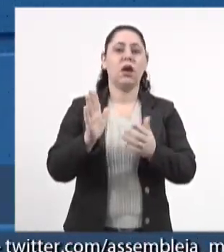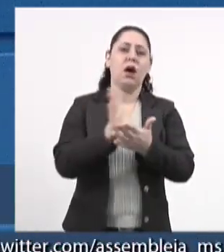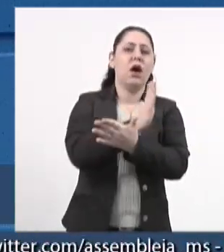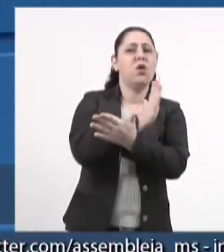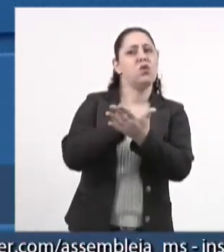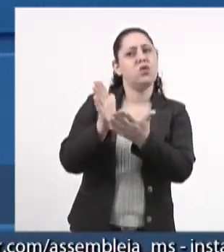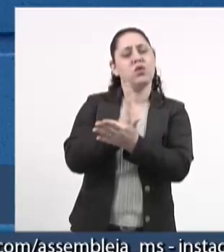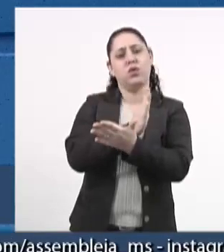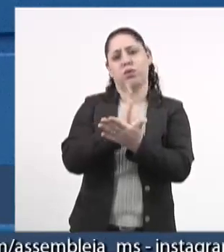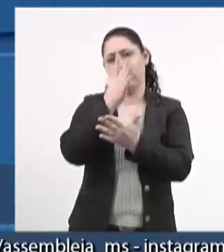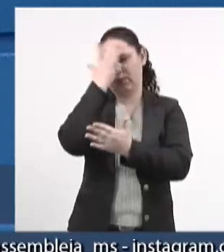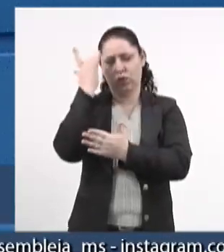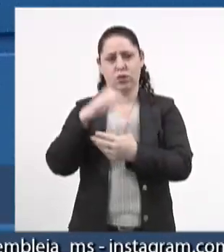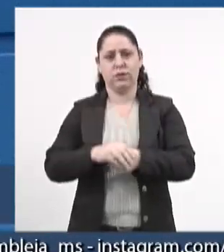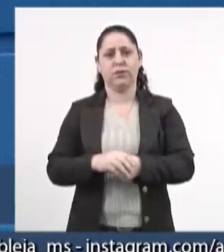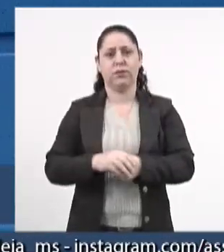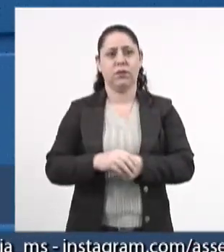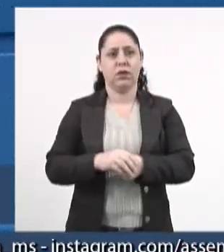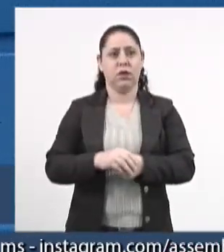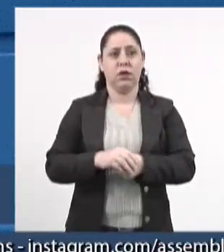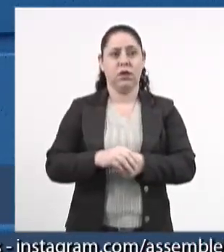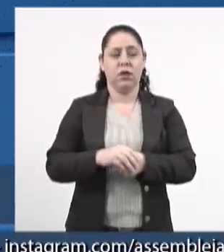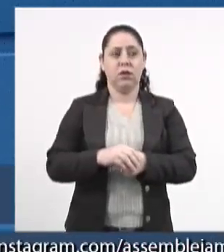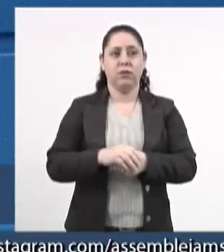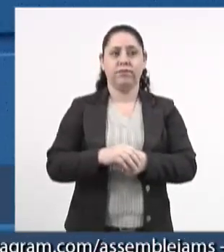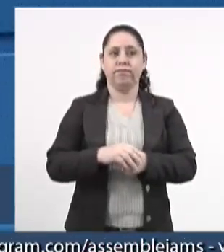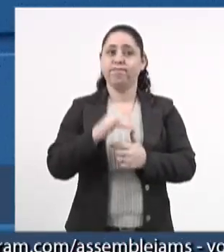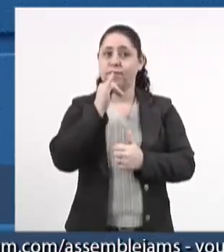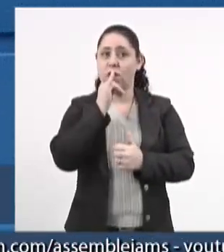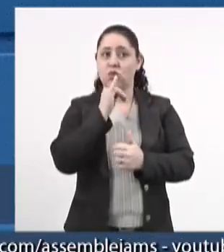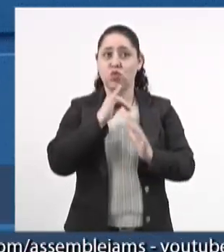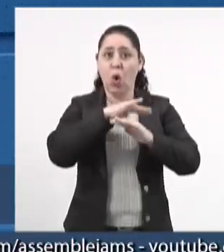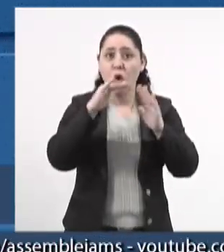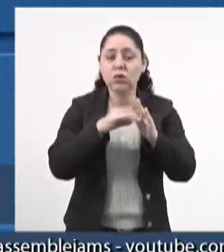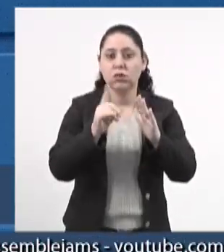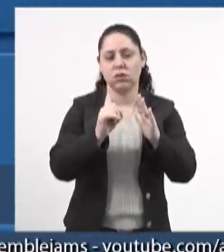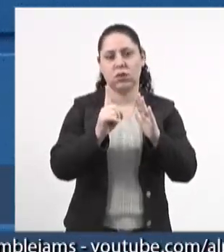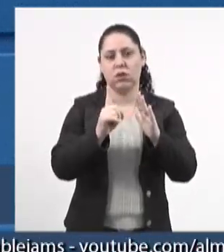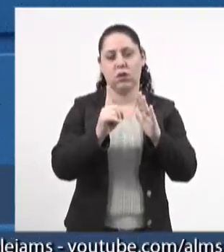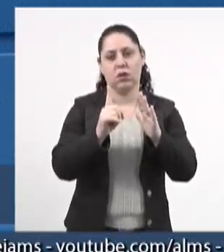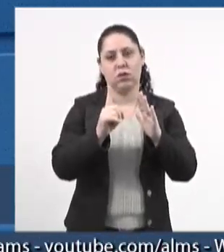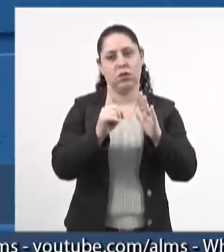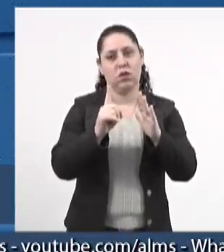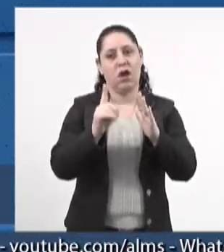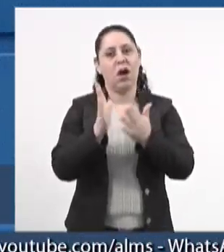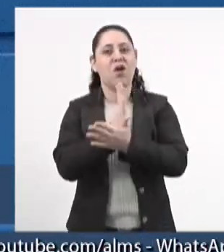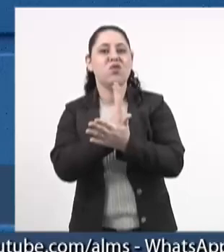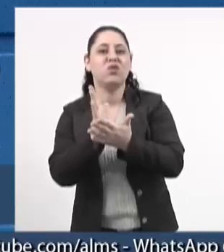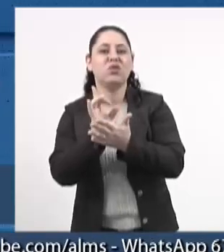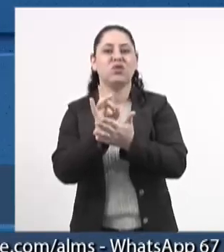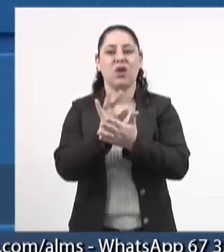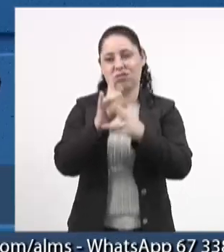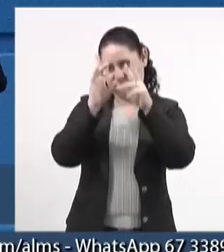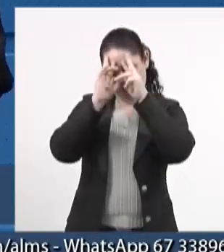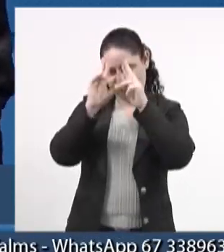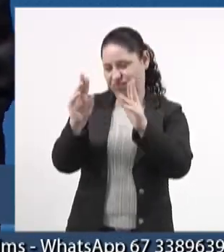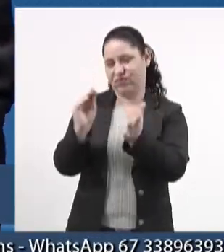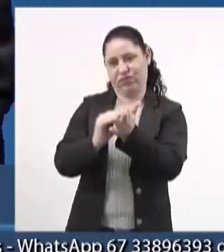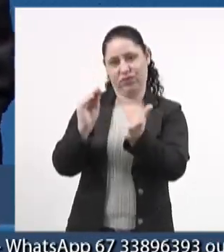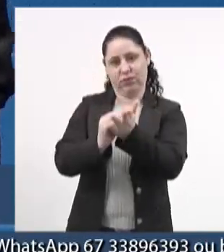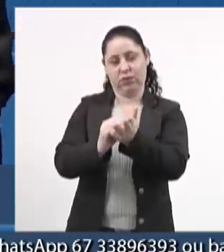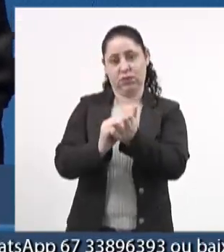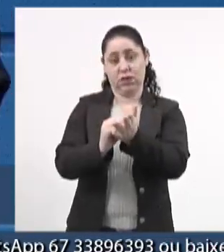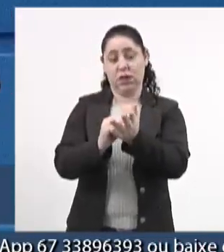algumas pessoas, isso não é uma questão, uma grande maioria respeita o aluno, a grande maioria. Então esses